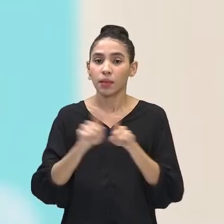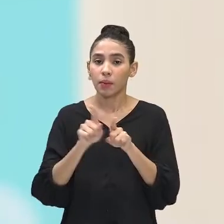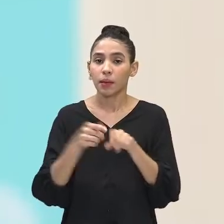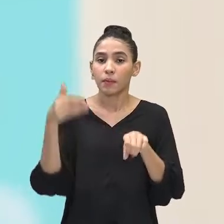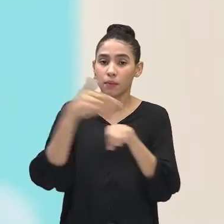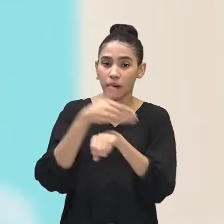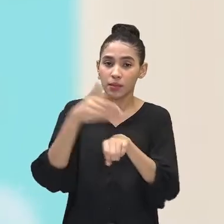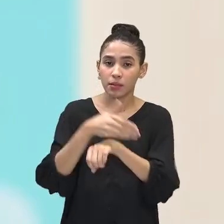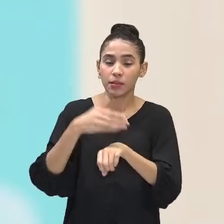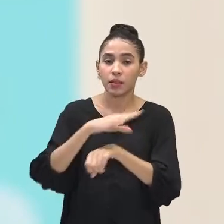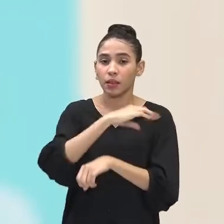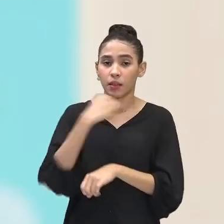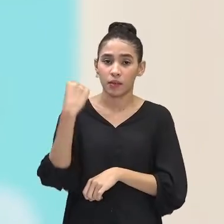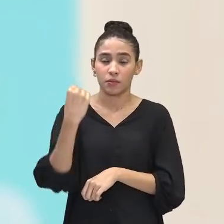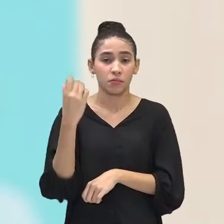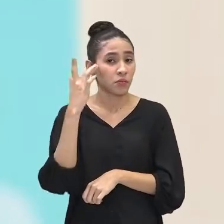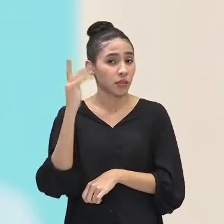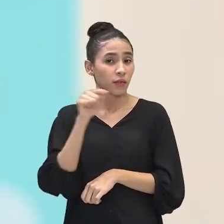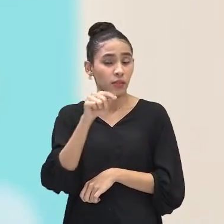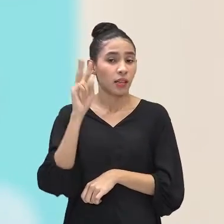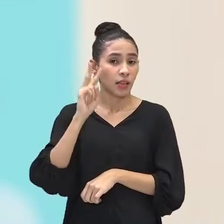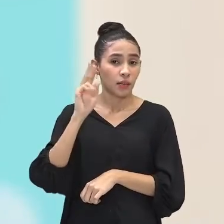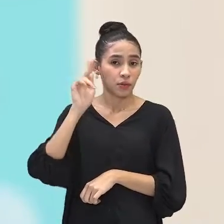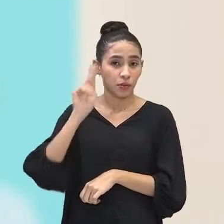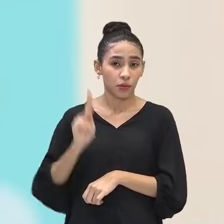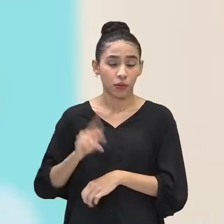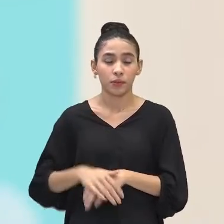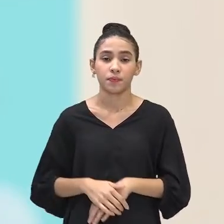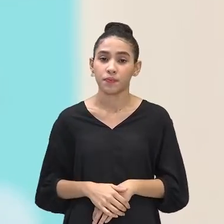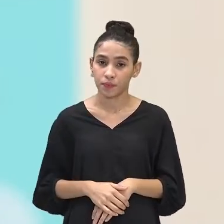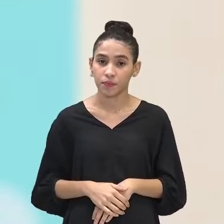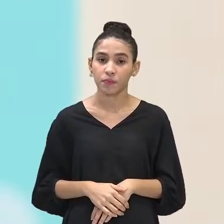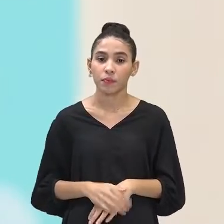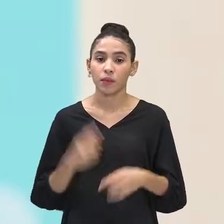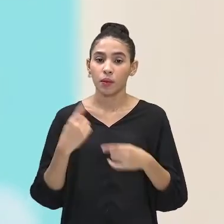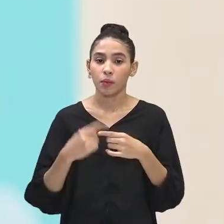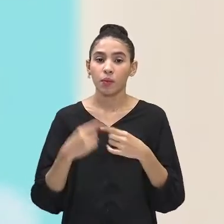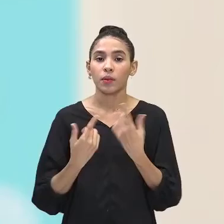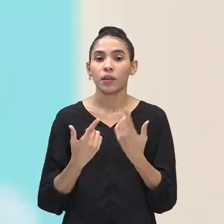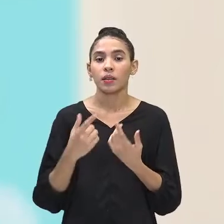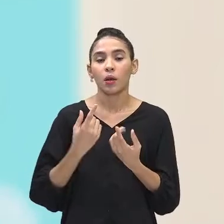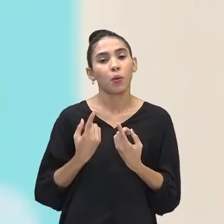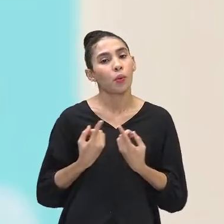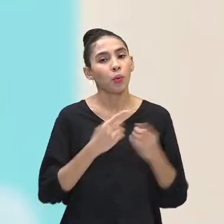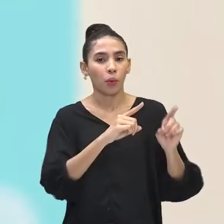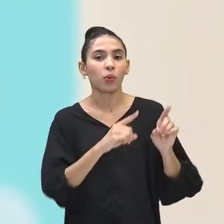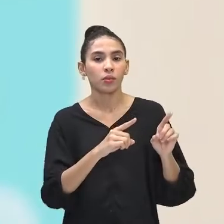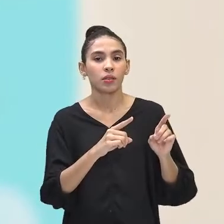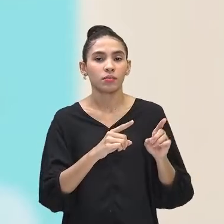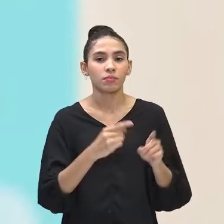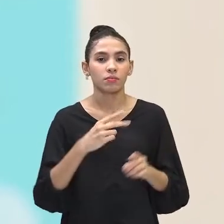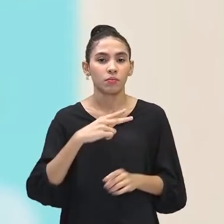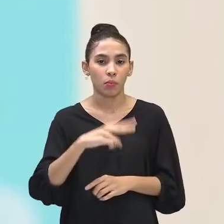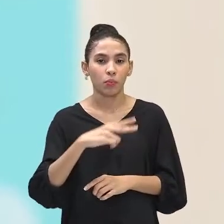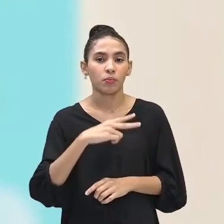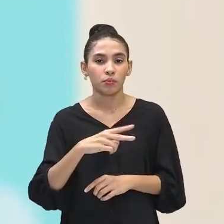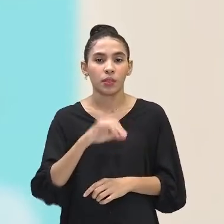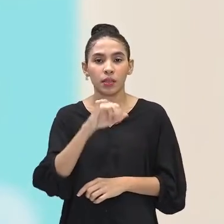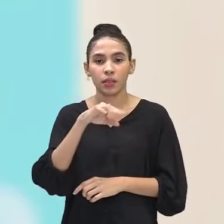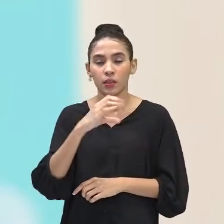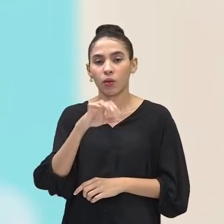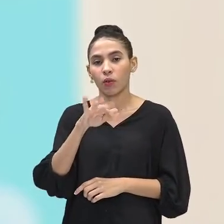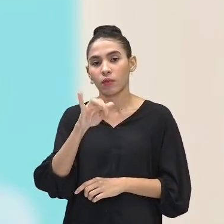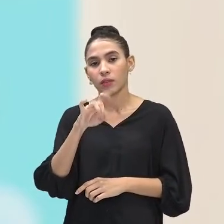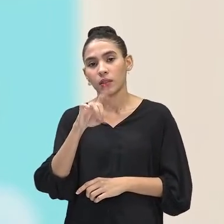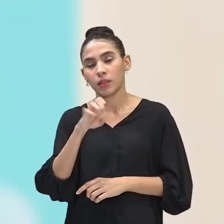pescoço cortado. Não sei se vocês se lembram dessa história aí. Então, justamente porque esse movimento aí era contra a colônia portuguesa, tá bom? Agora